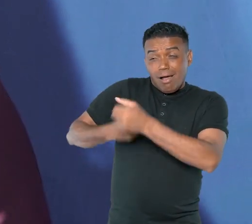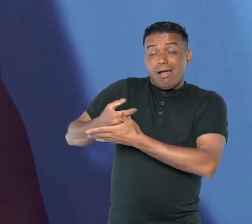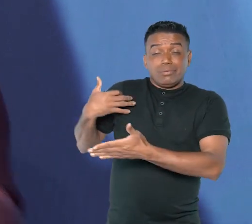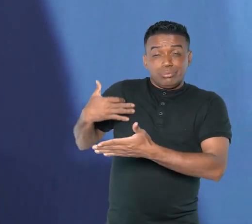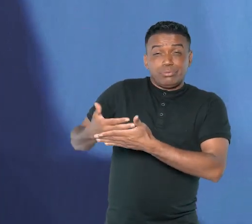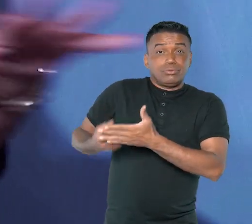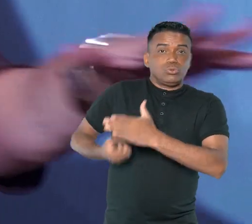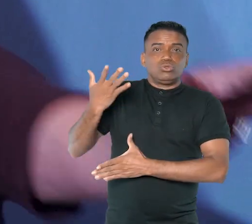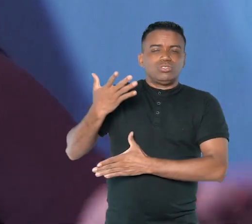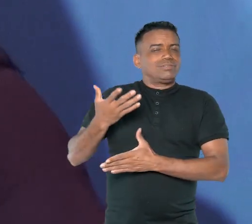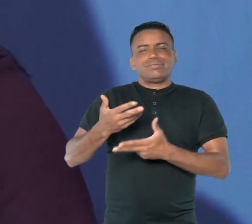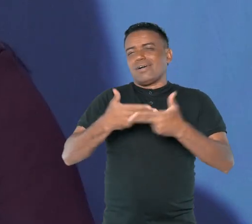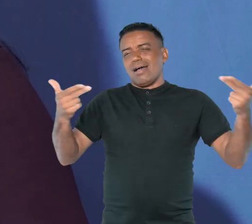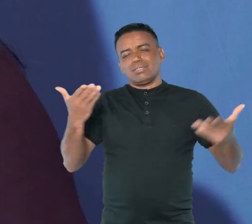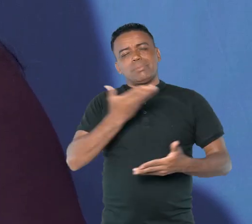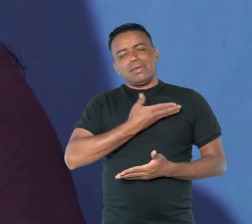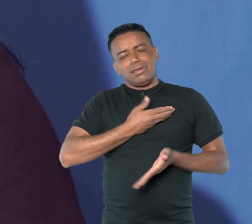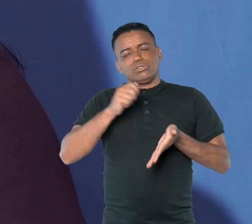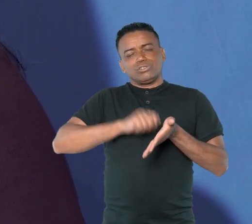incríveis, escritores, poetas,